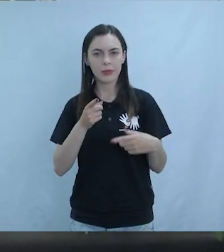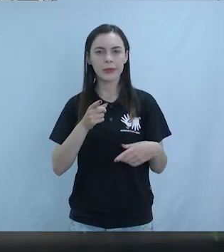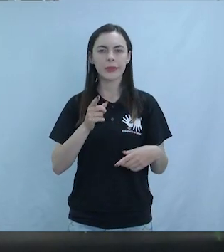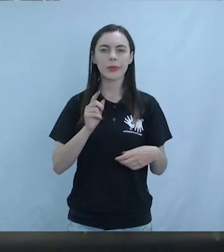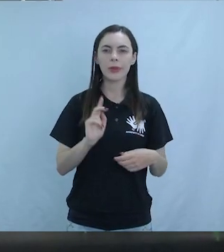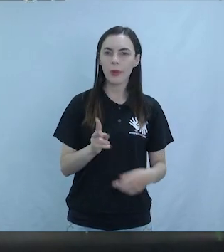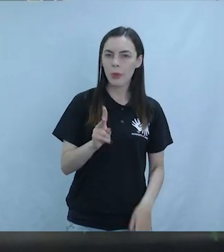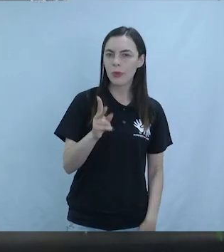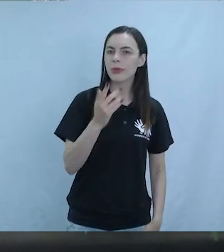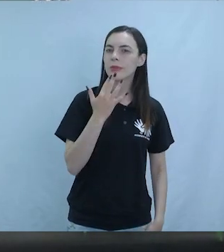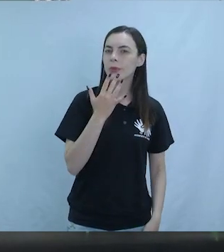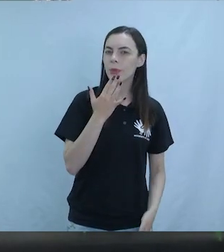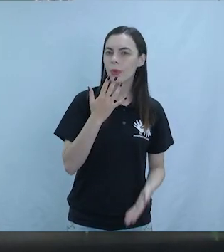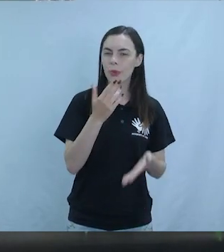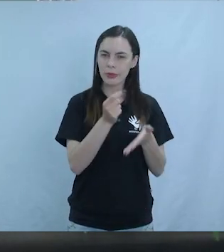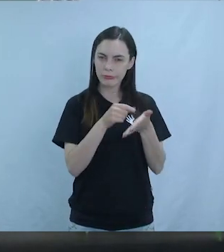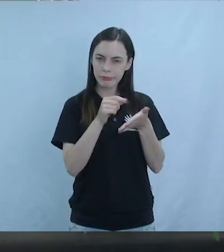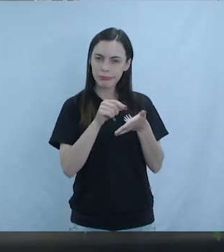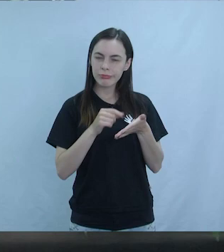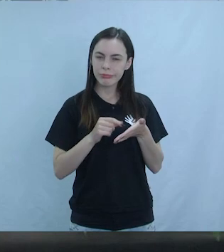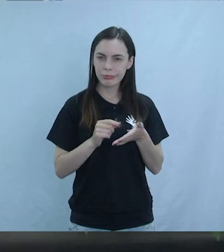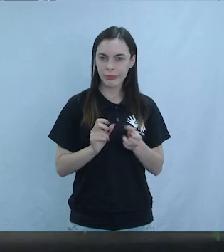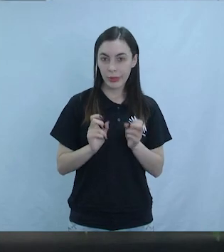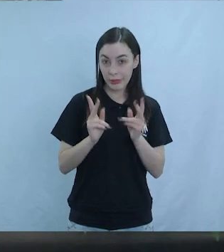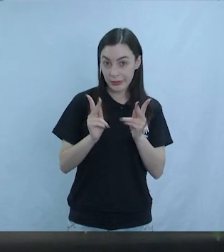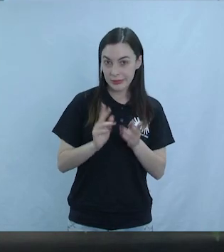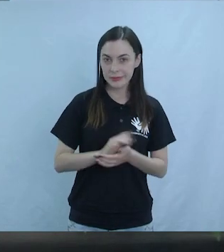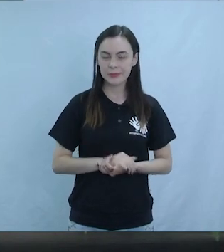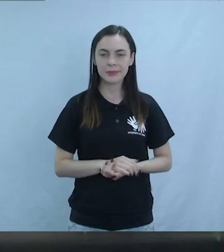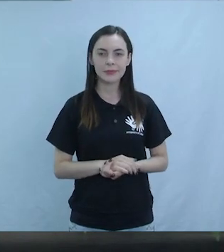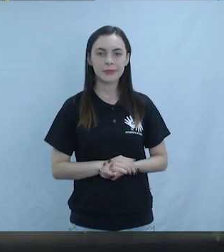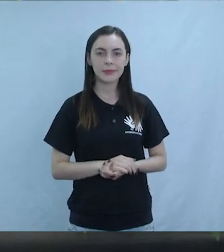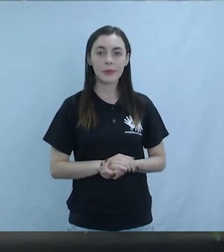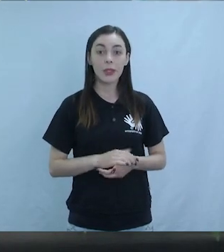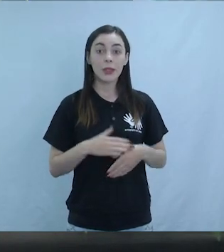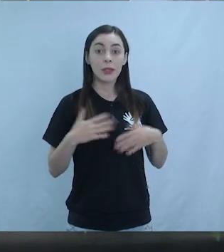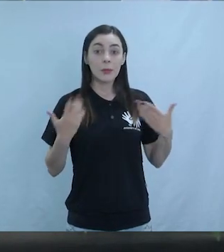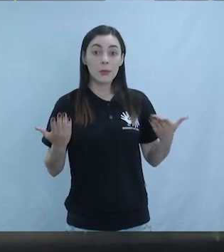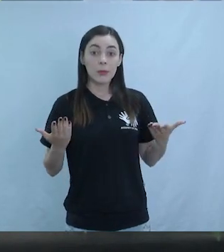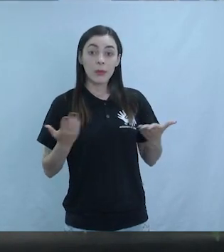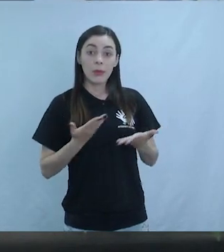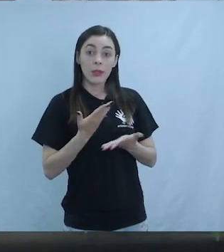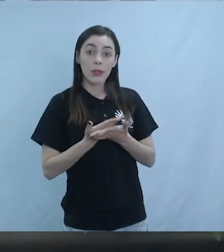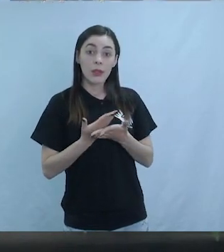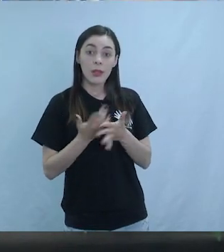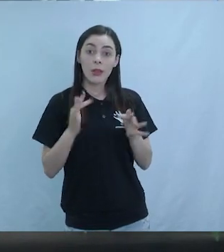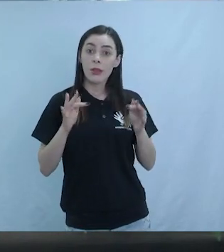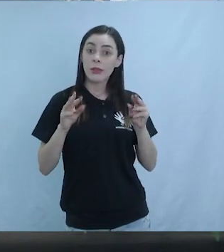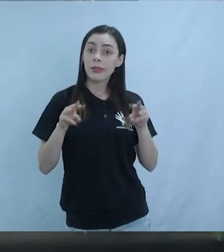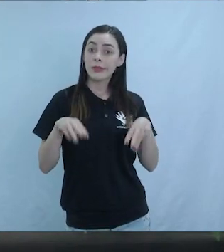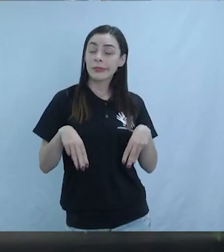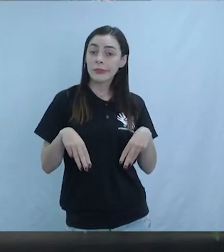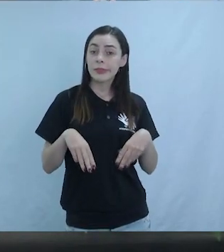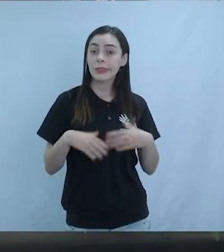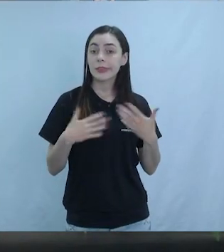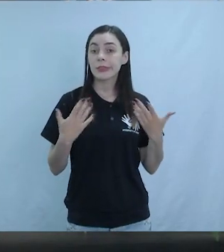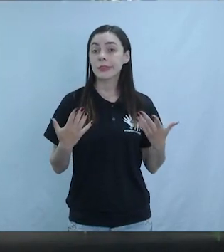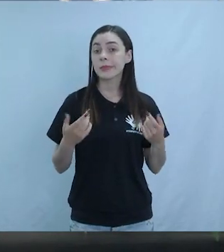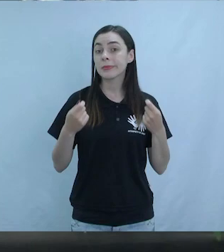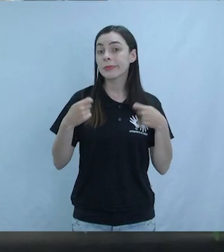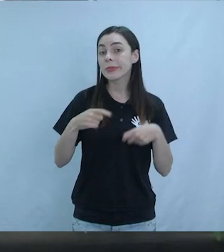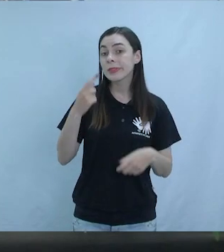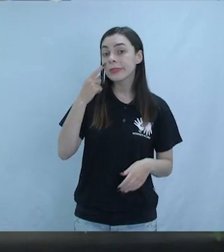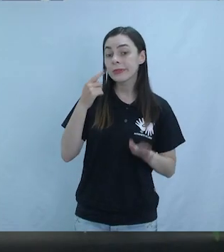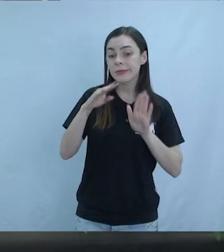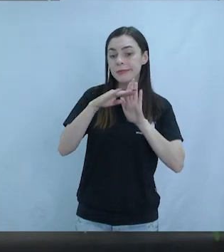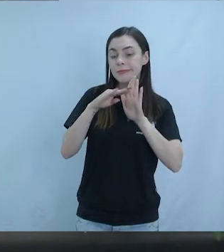vamos colorir também, ok? Muito bem. Só que já estamos chegando ao final da nossa aula.